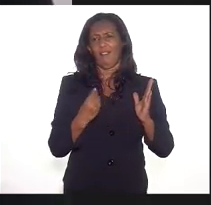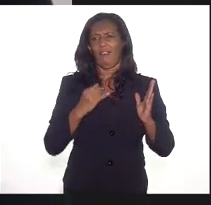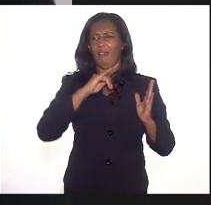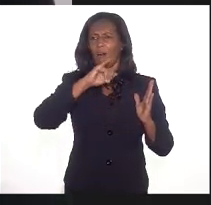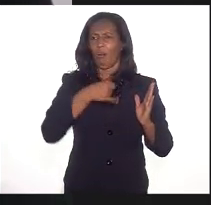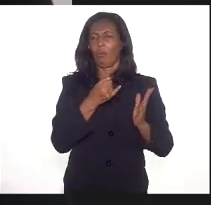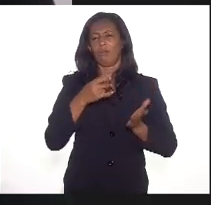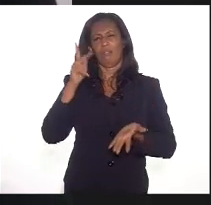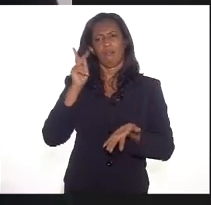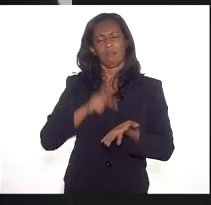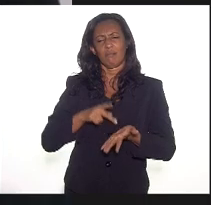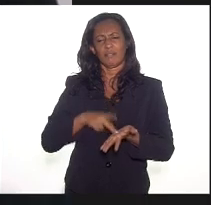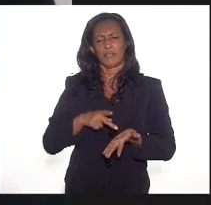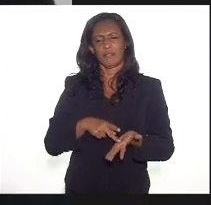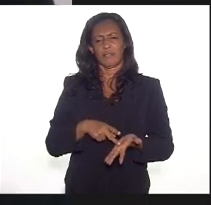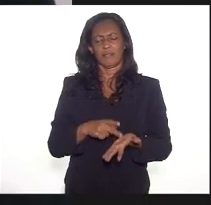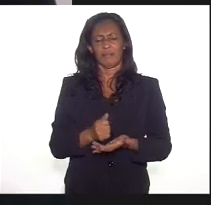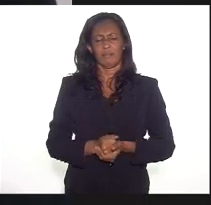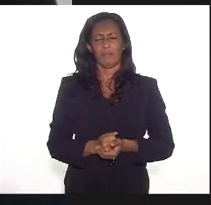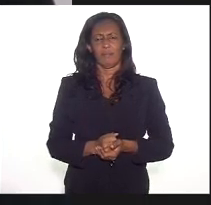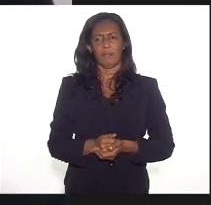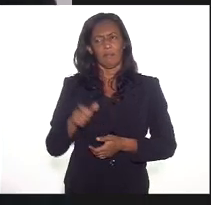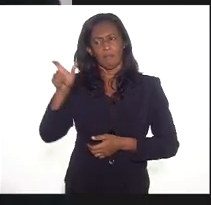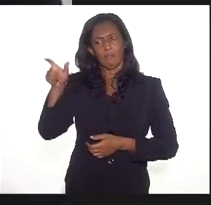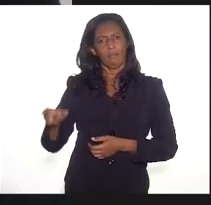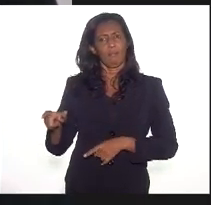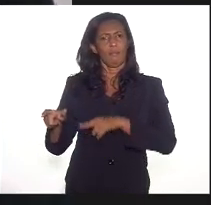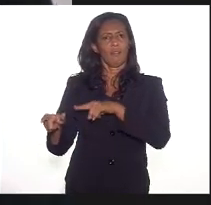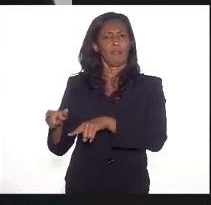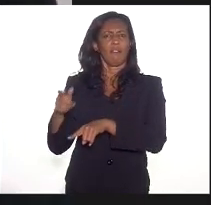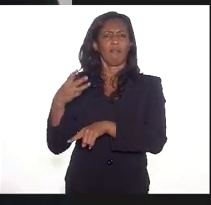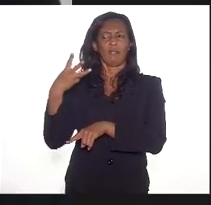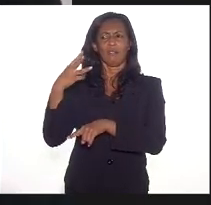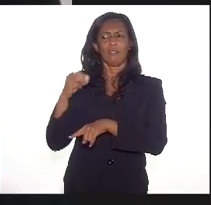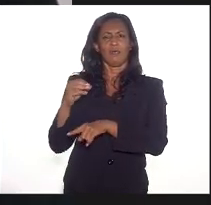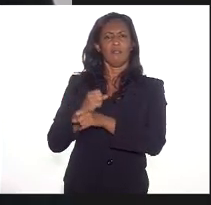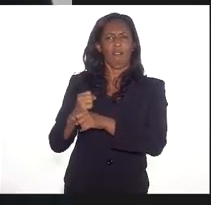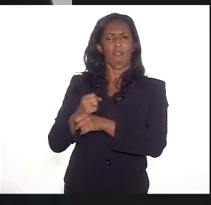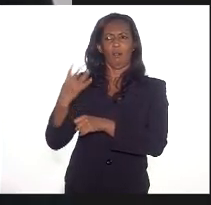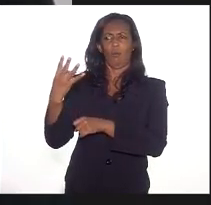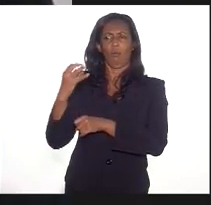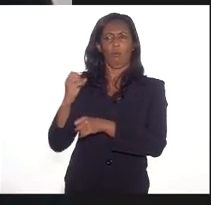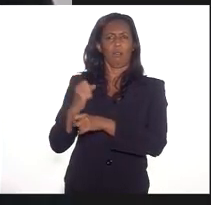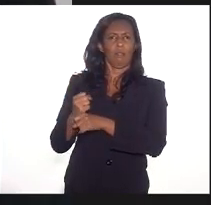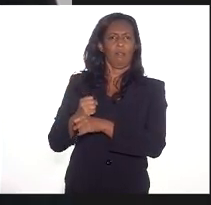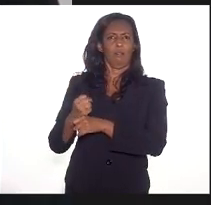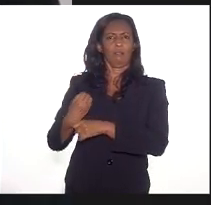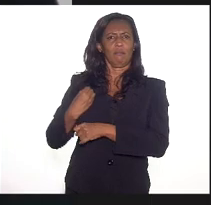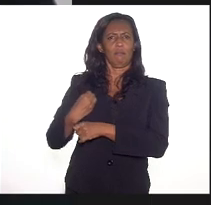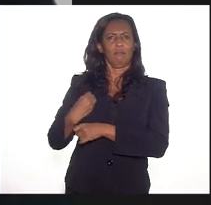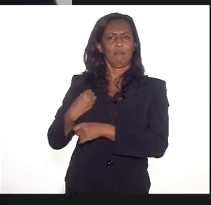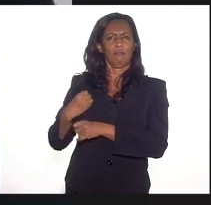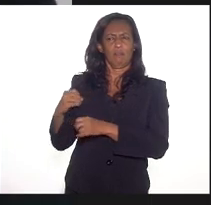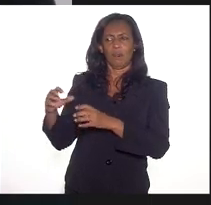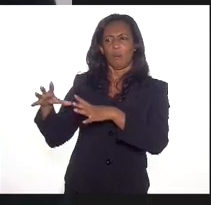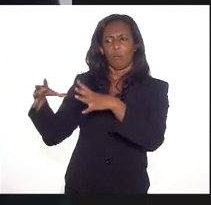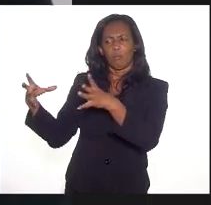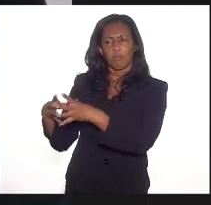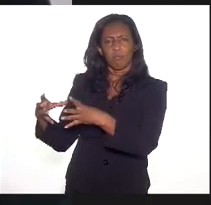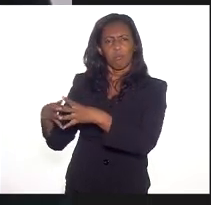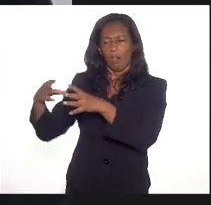possibilidade real do cidadão que está 30 anos, 40 anos numa comunidade, 30, 40 anos